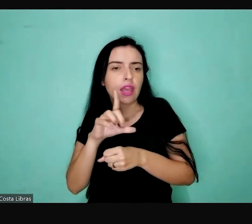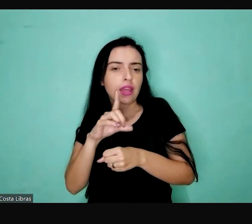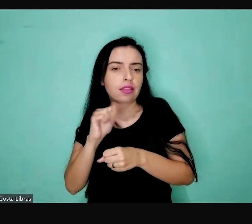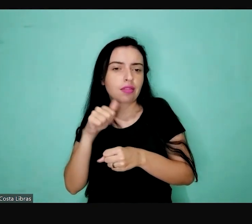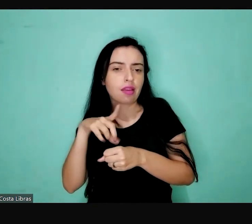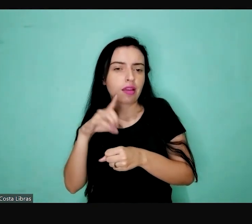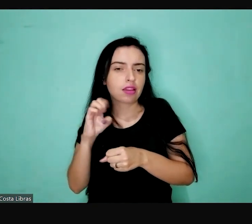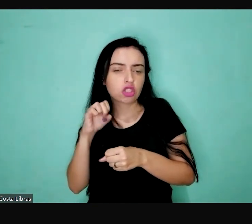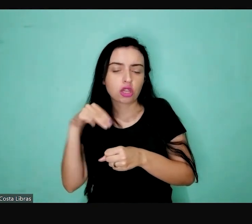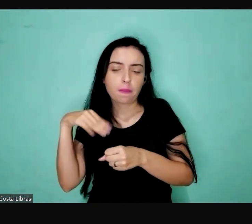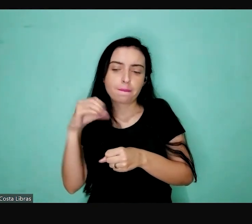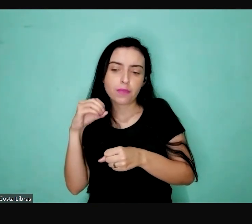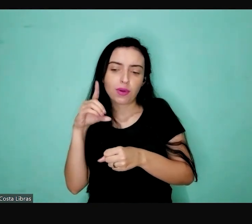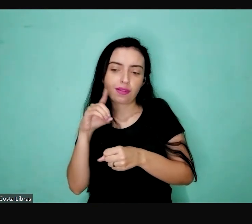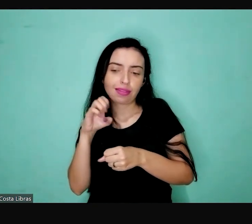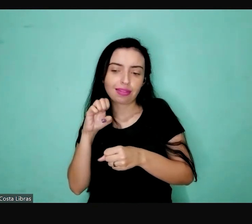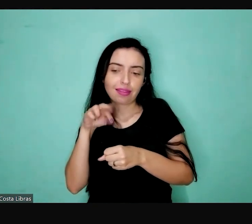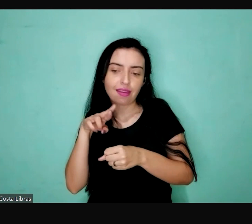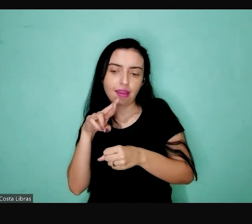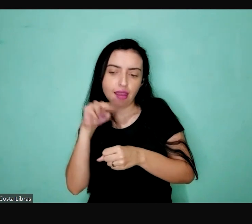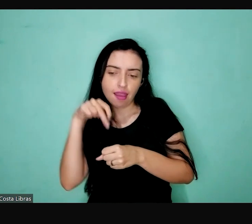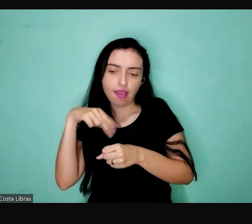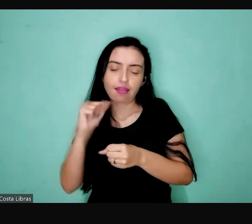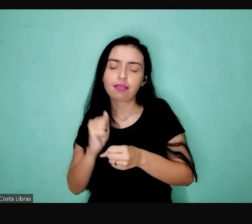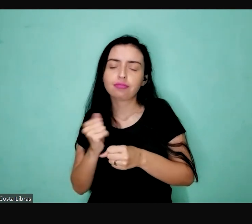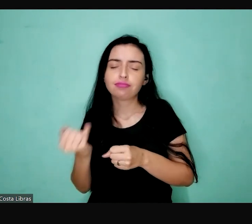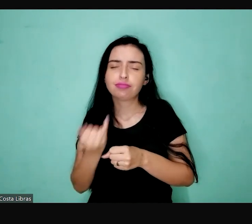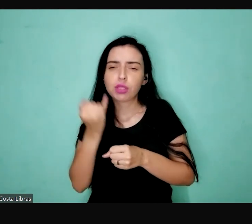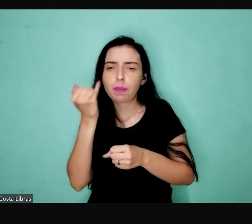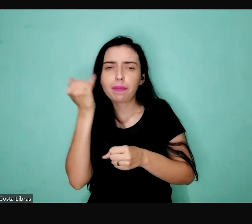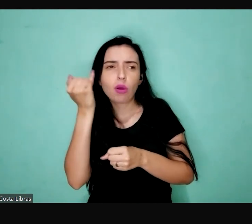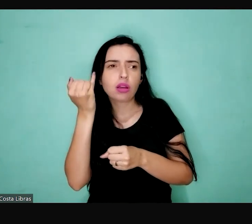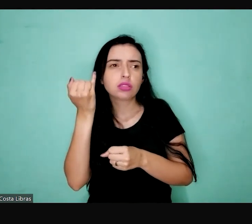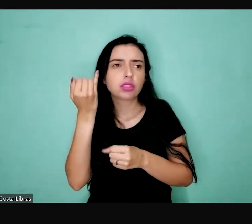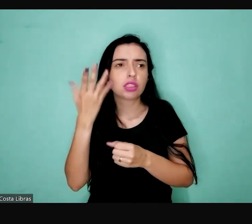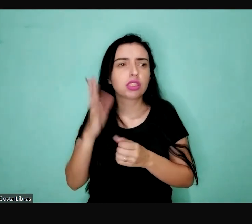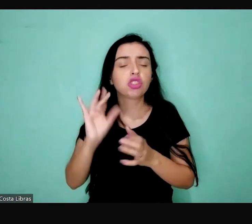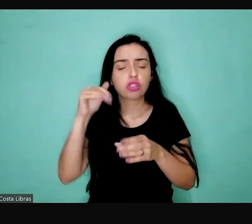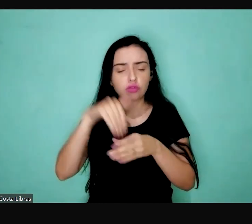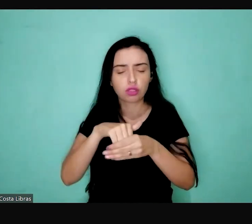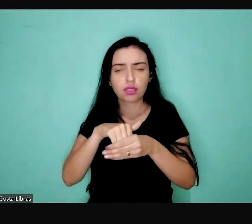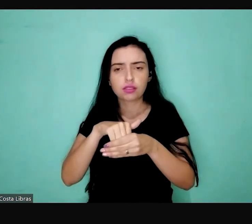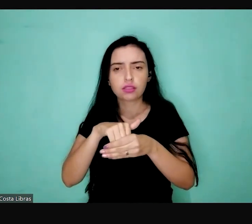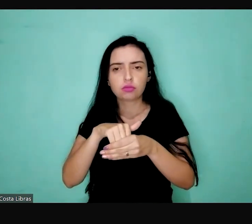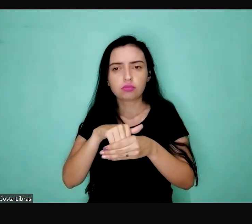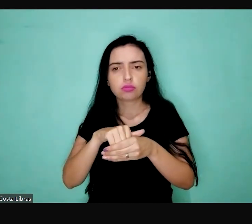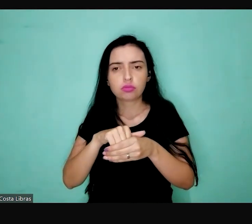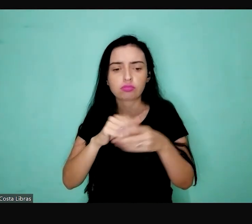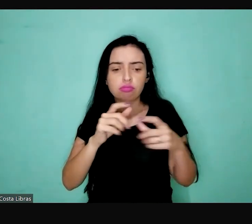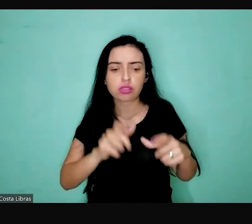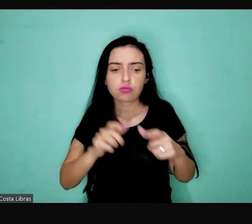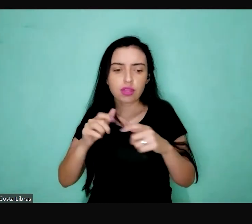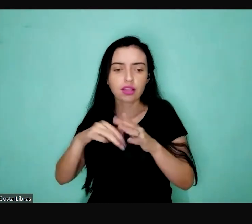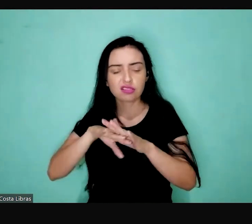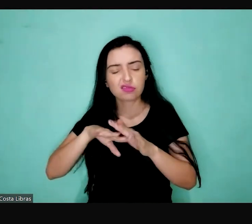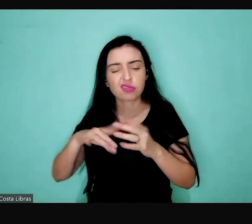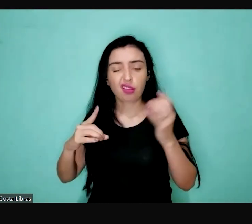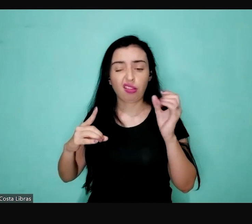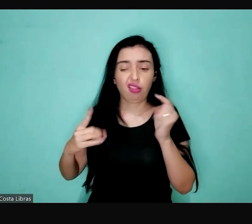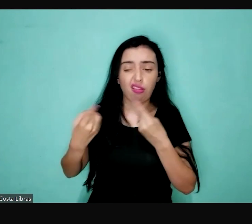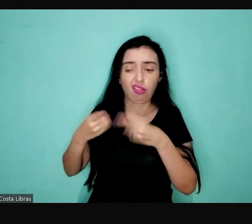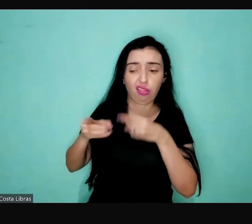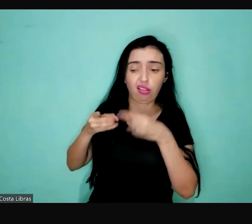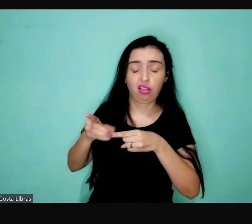sabe, assumiram a importância decisiva em muitos lados, criticáveis por